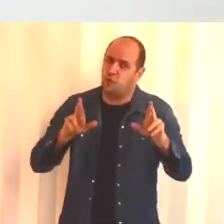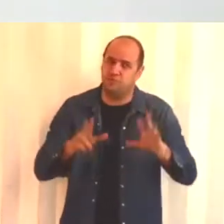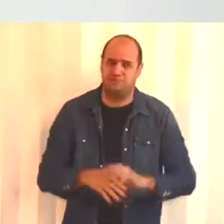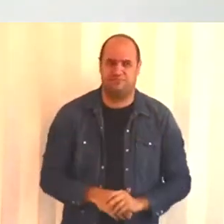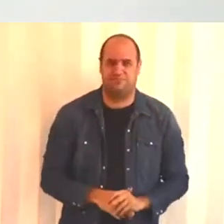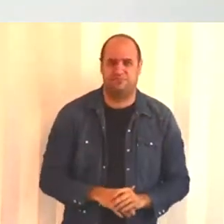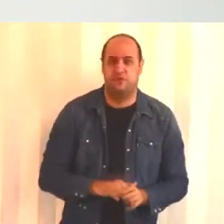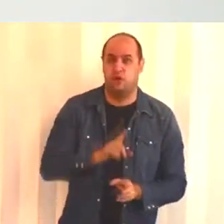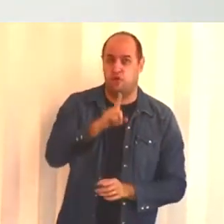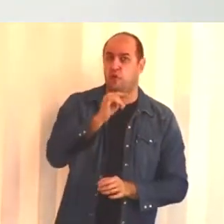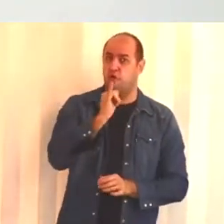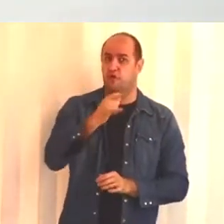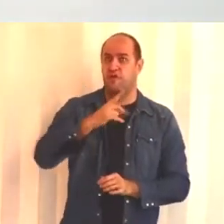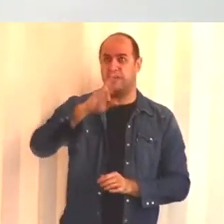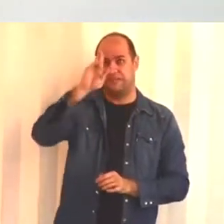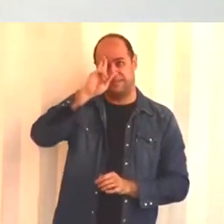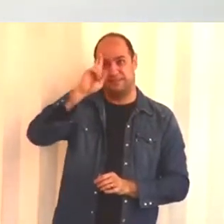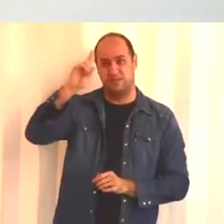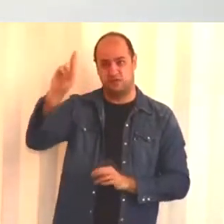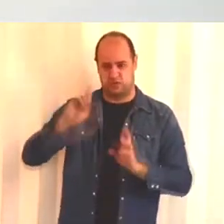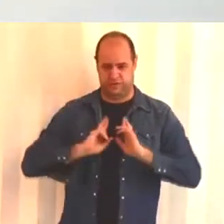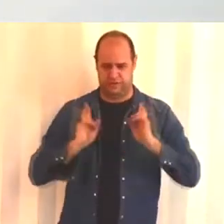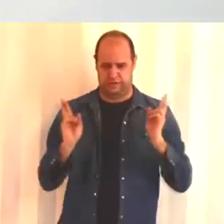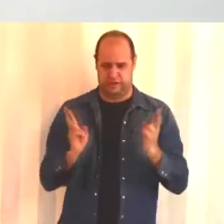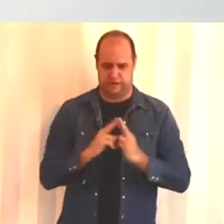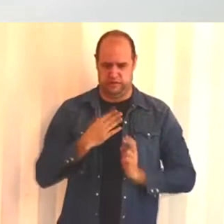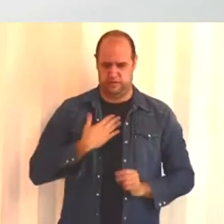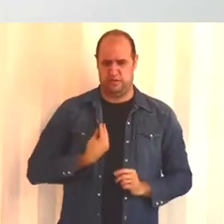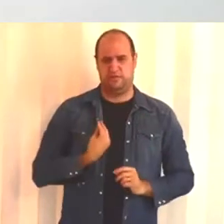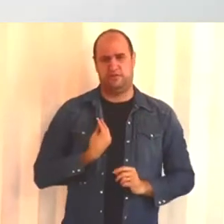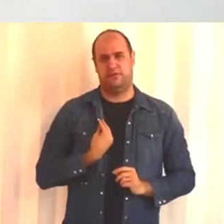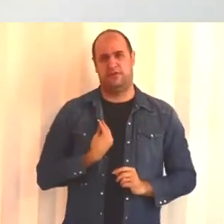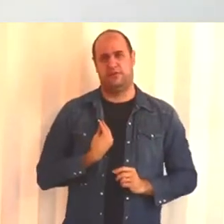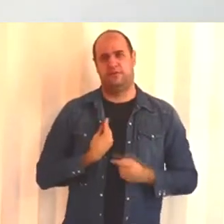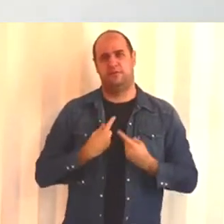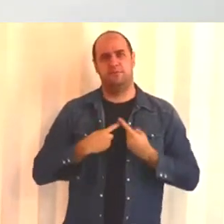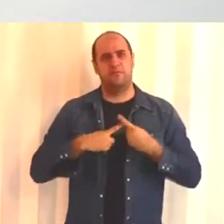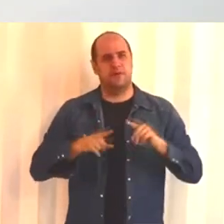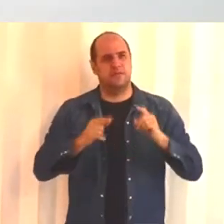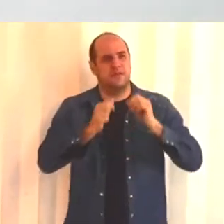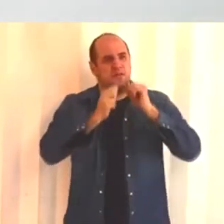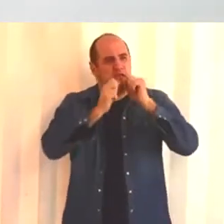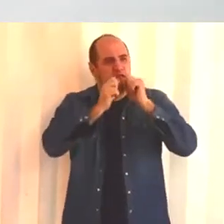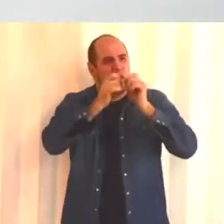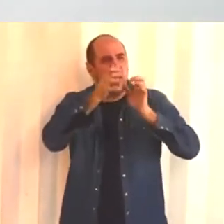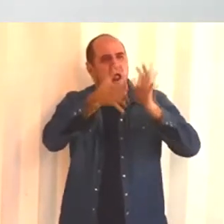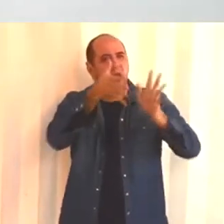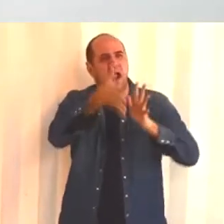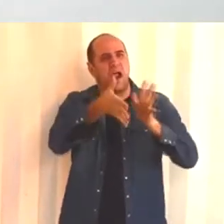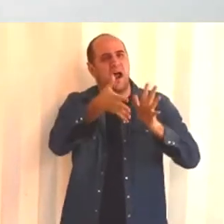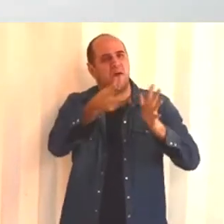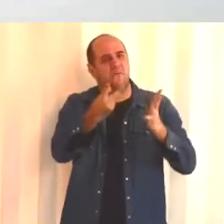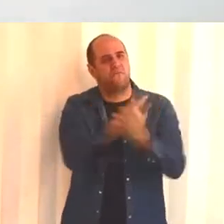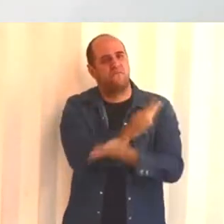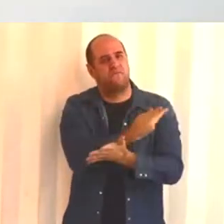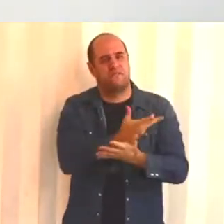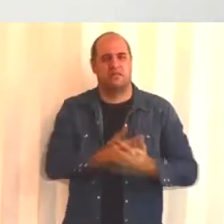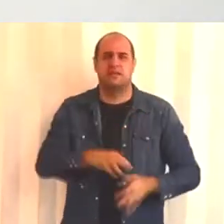vida, tome cuidado para você não utilizar os seus lábios de forma equivocada, como Israel fez muitas vezes no